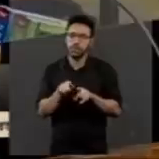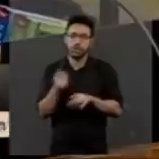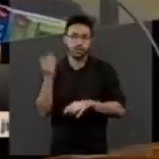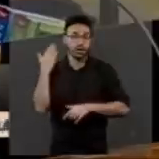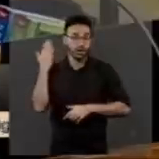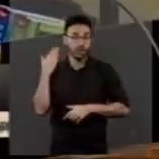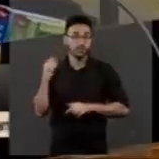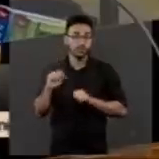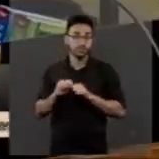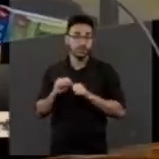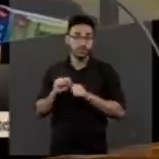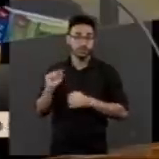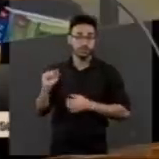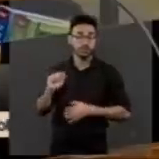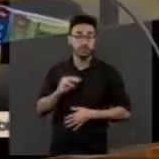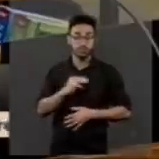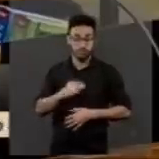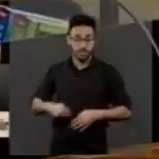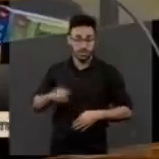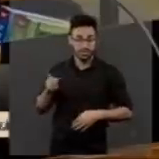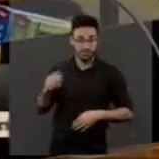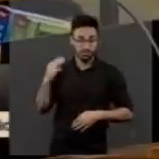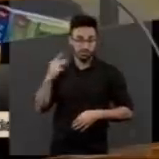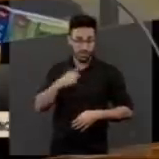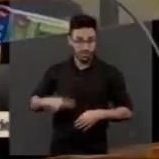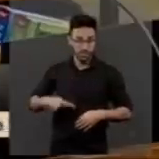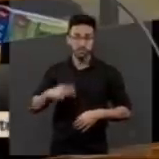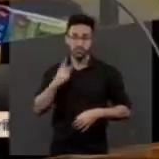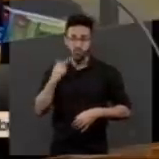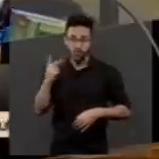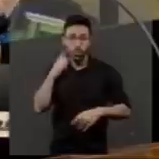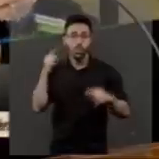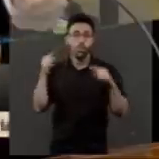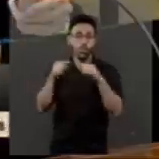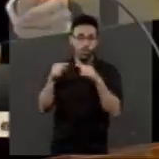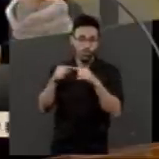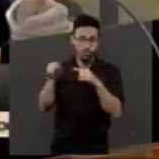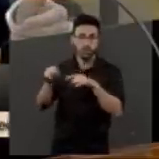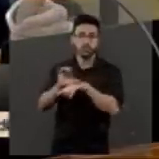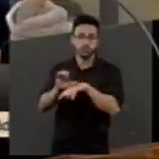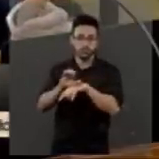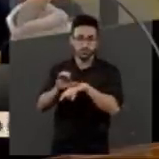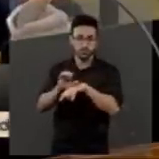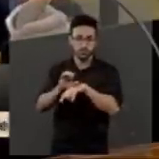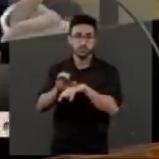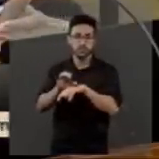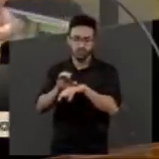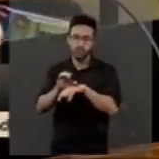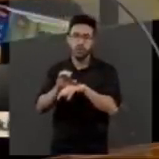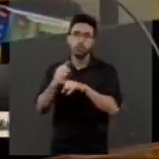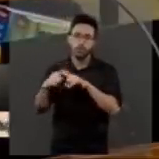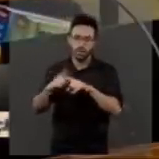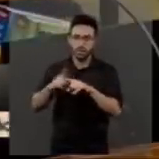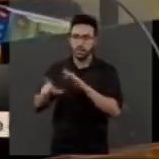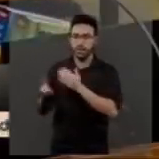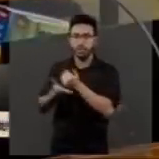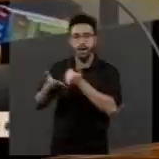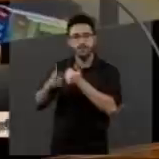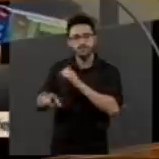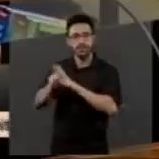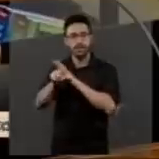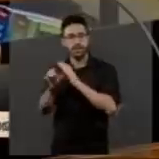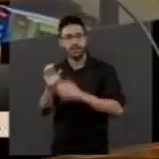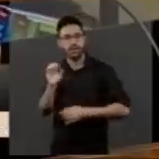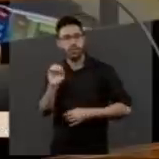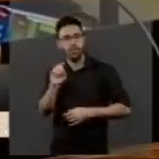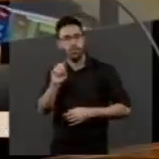presidente que considerou constitucional a instituição do SEBAS por lei ordinária. Quando que eu